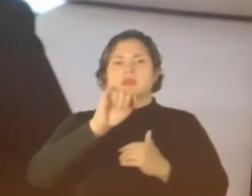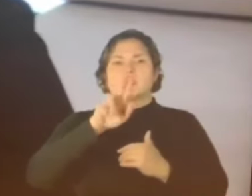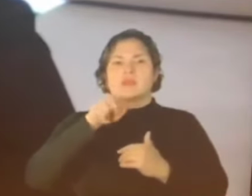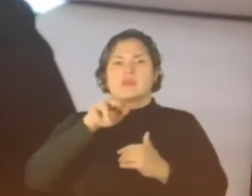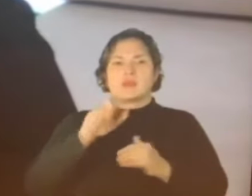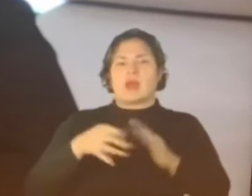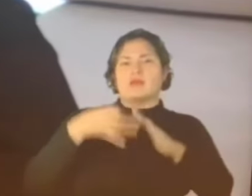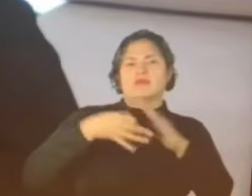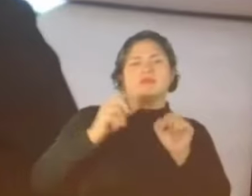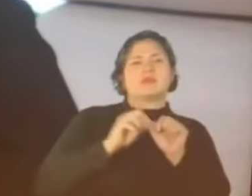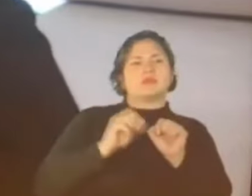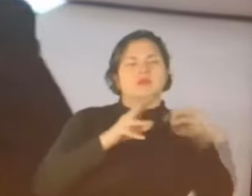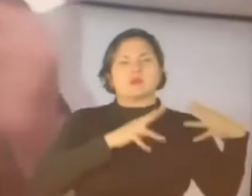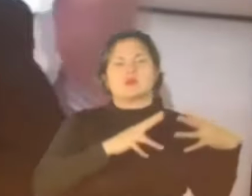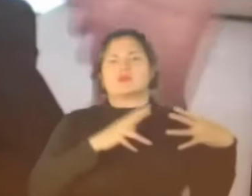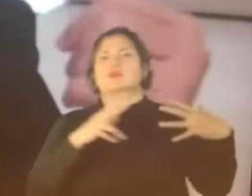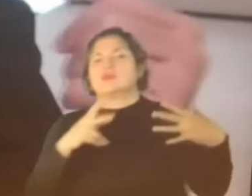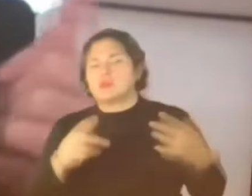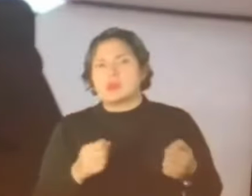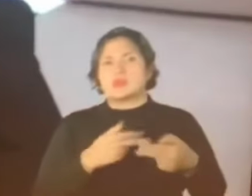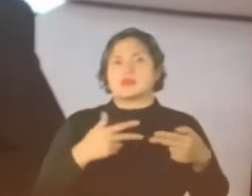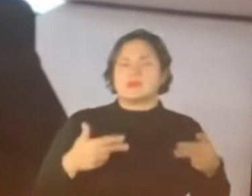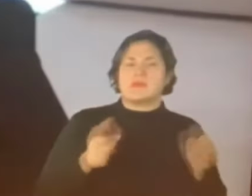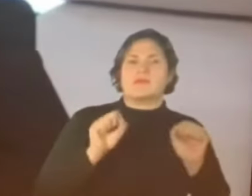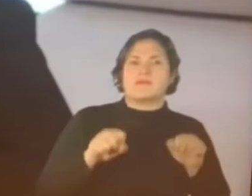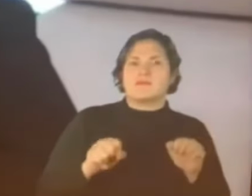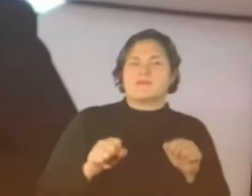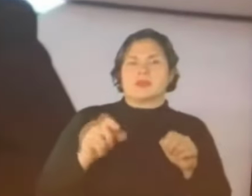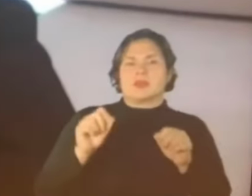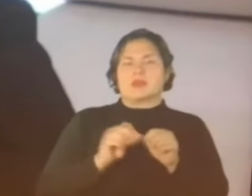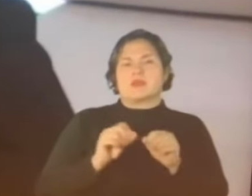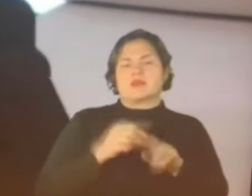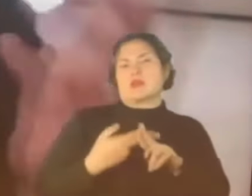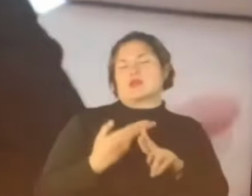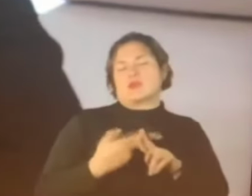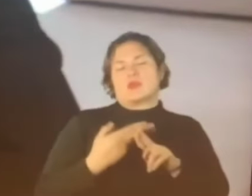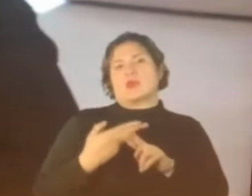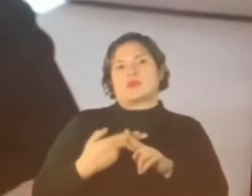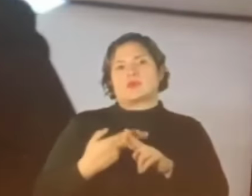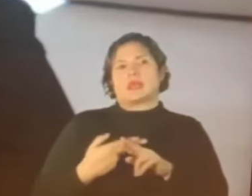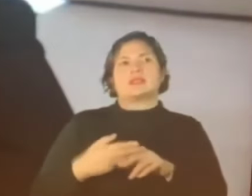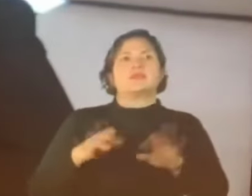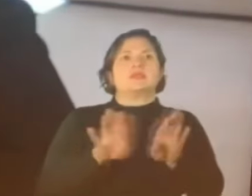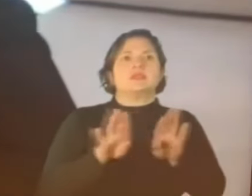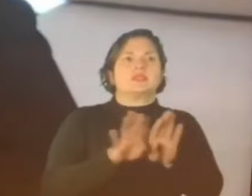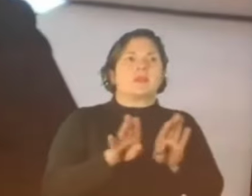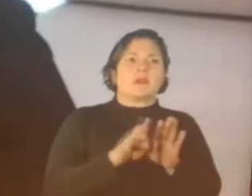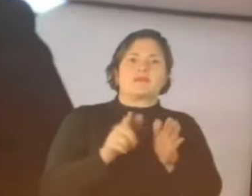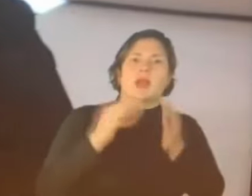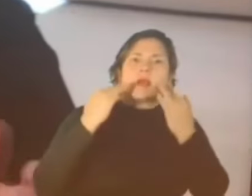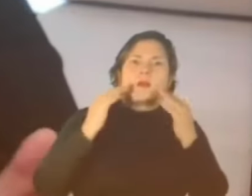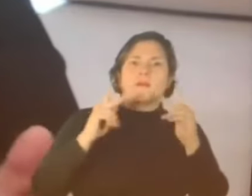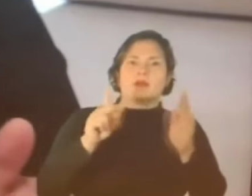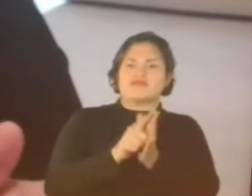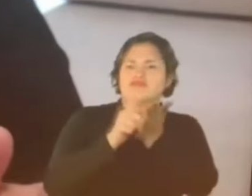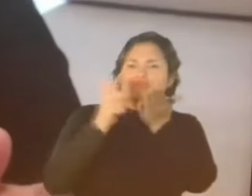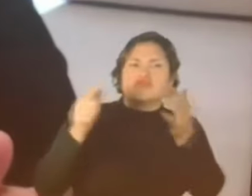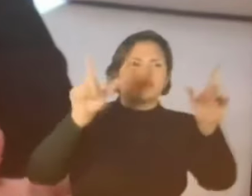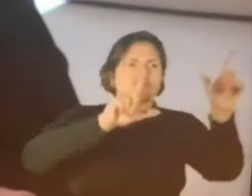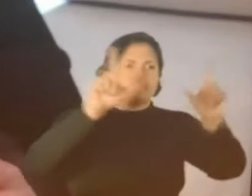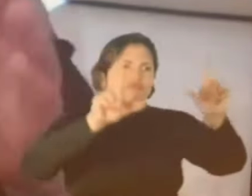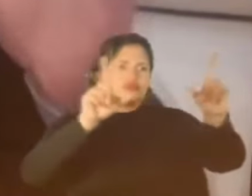agente utilizador dessa arma que é o direito, a mídia como propaganda e a opinião pública como árbitro.